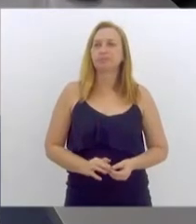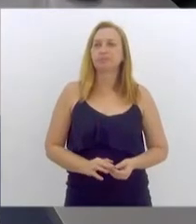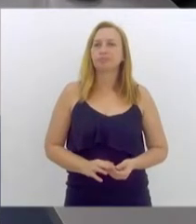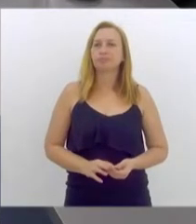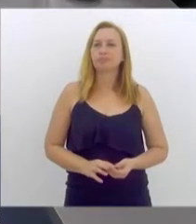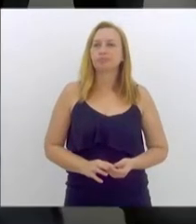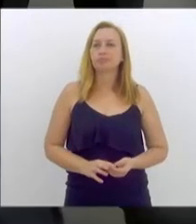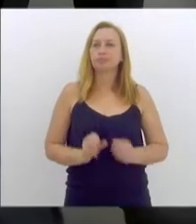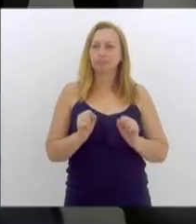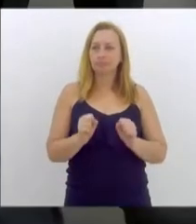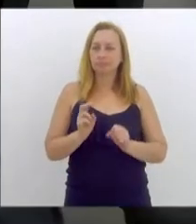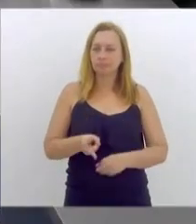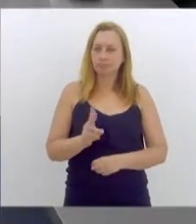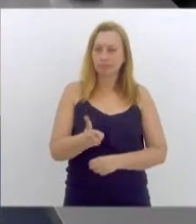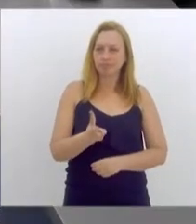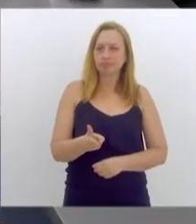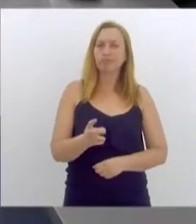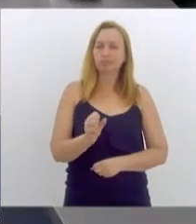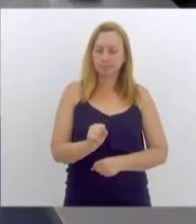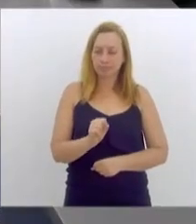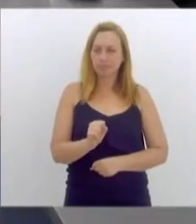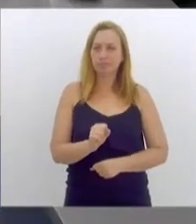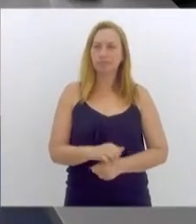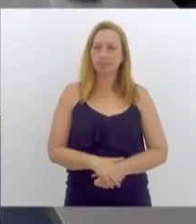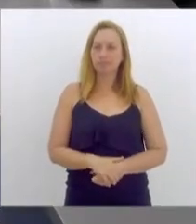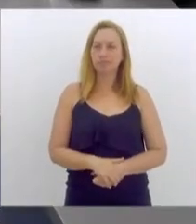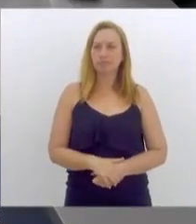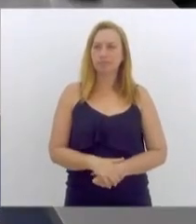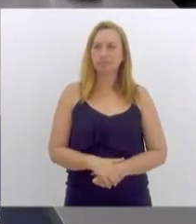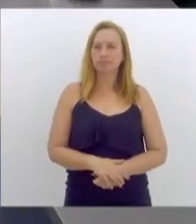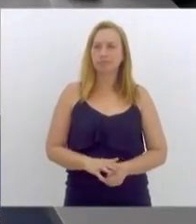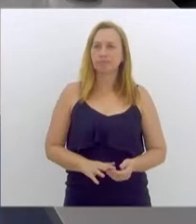já posso continuar ou sim pode continuar